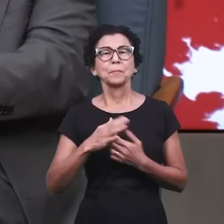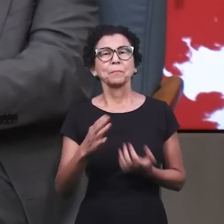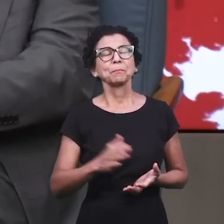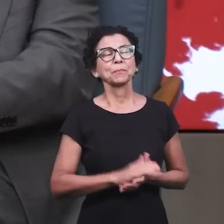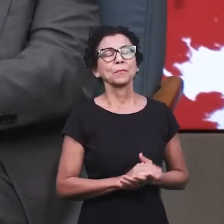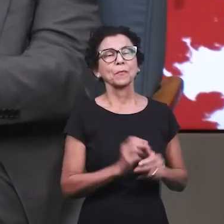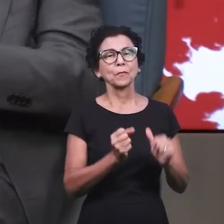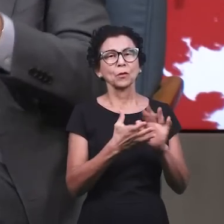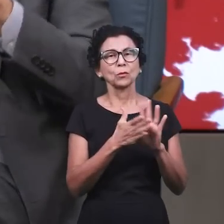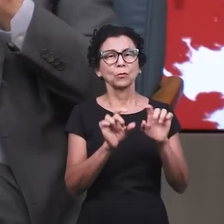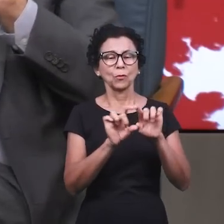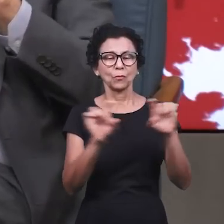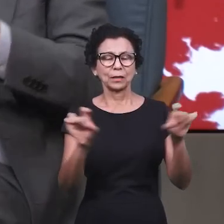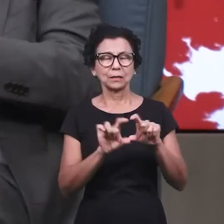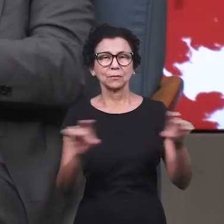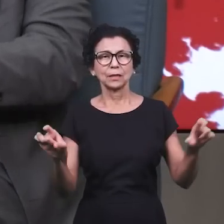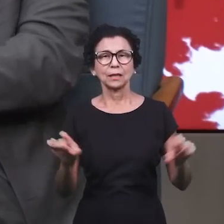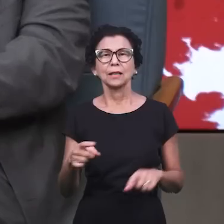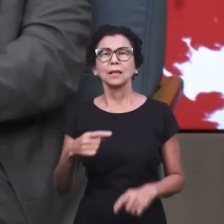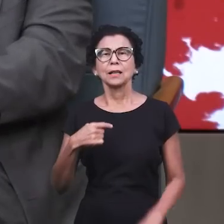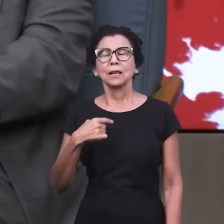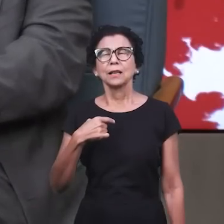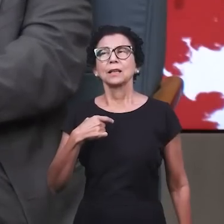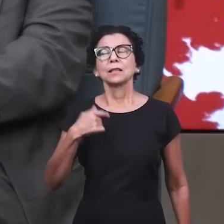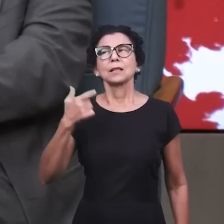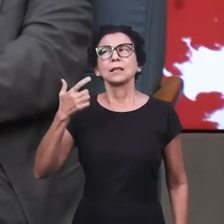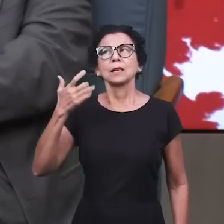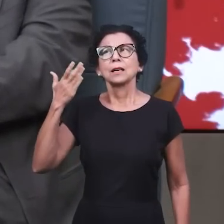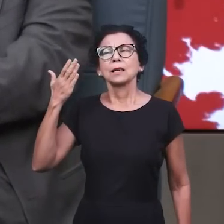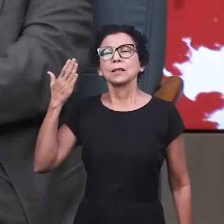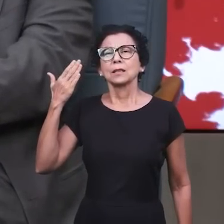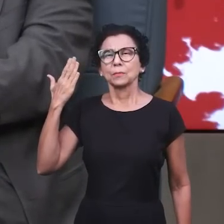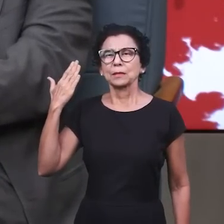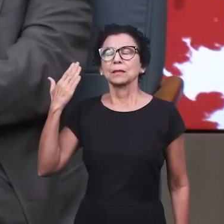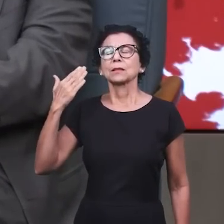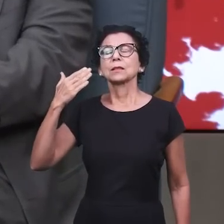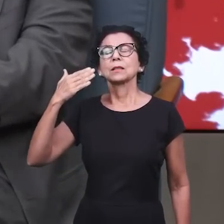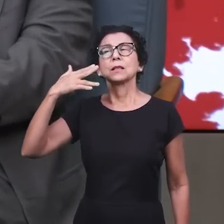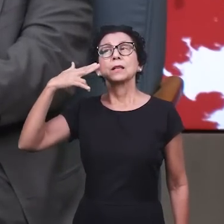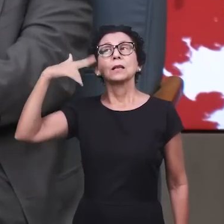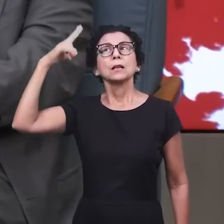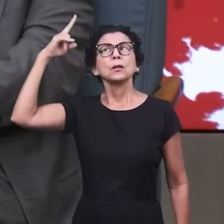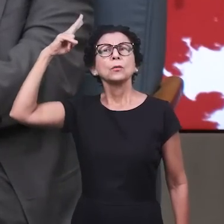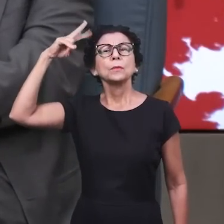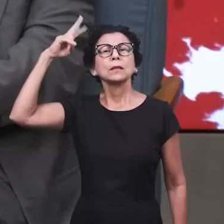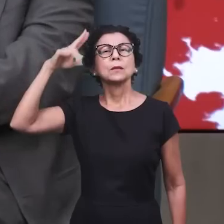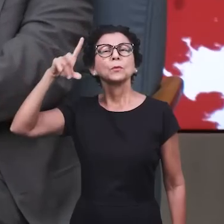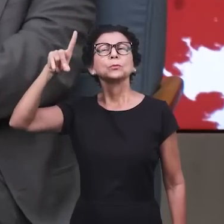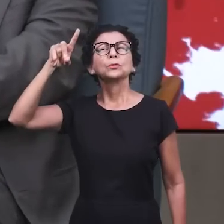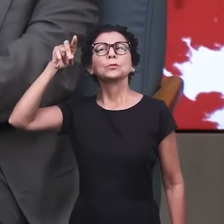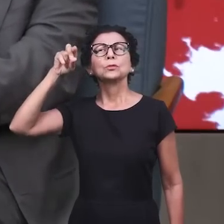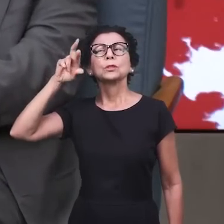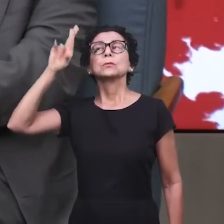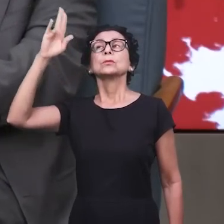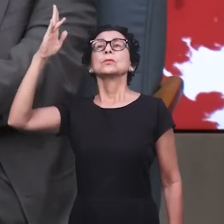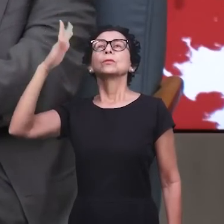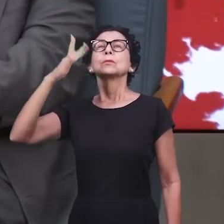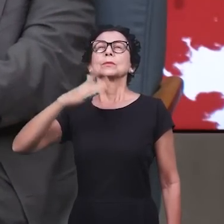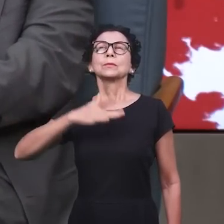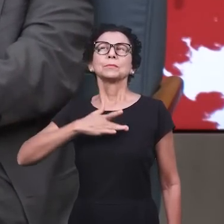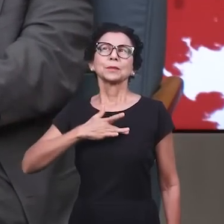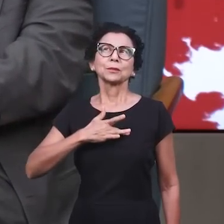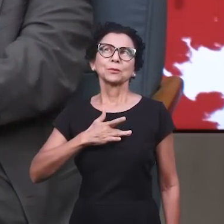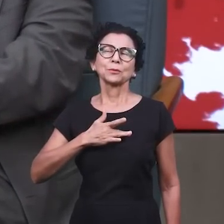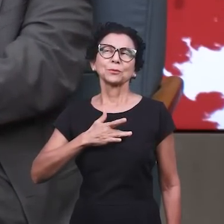amor. Na minha vida de crente, nas minhas primeiras experiências, na minha primeira